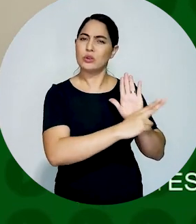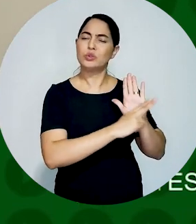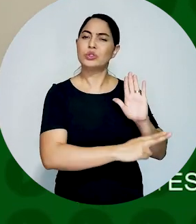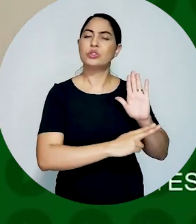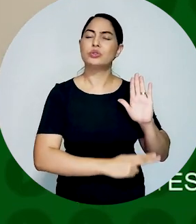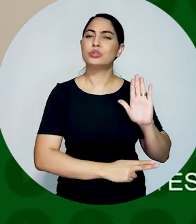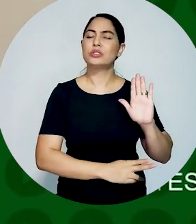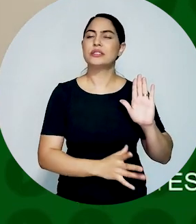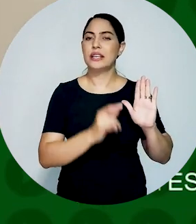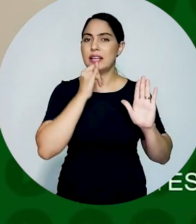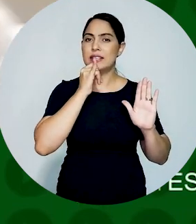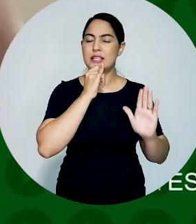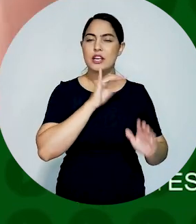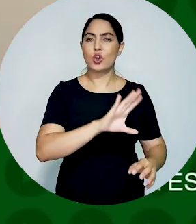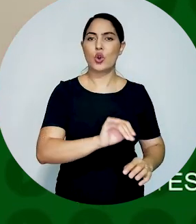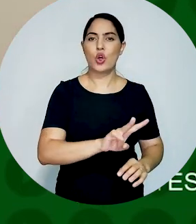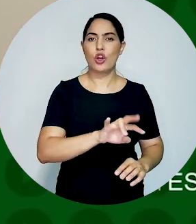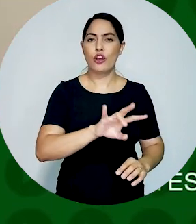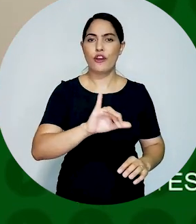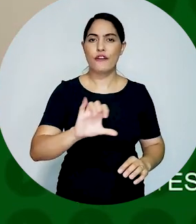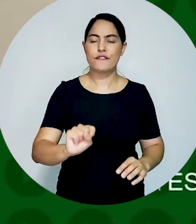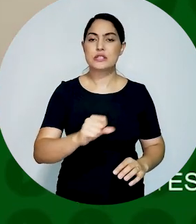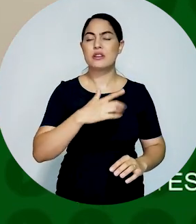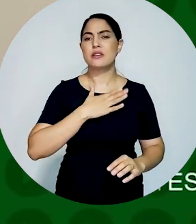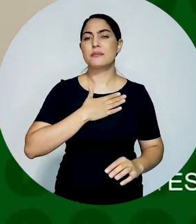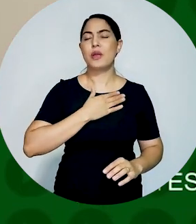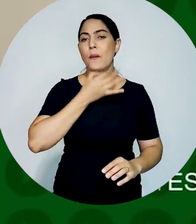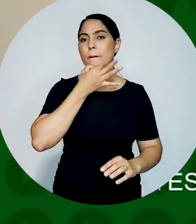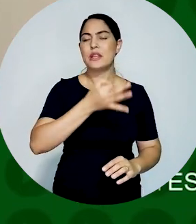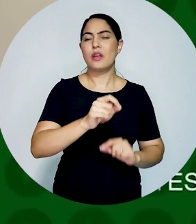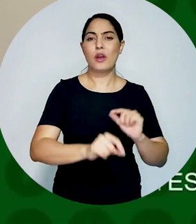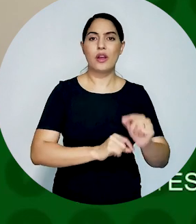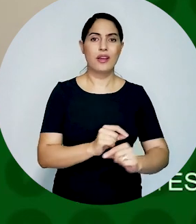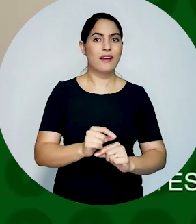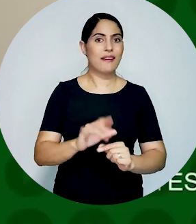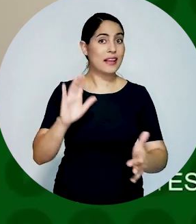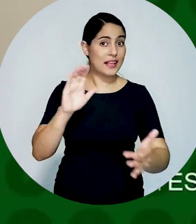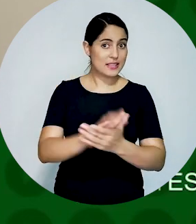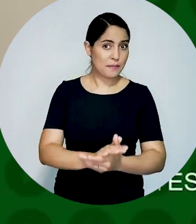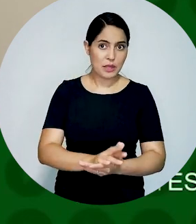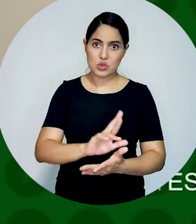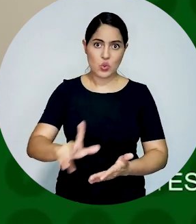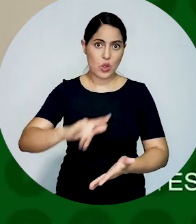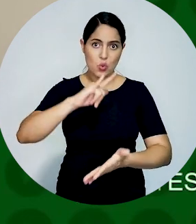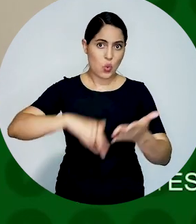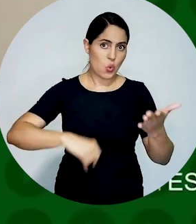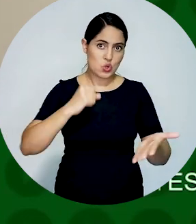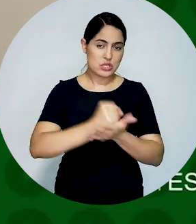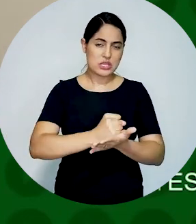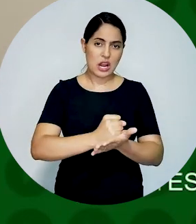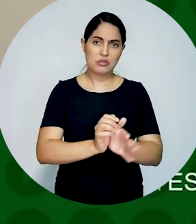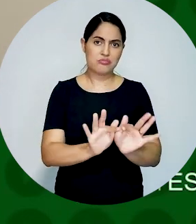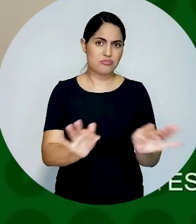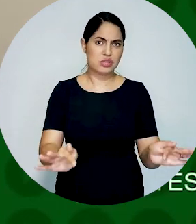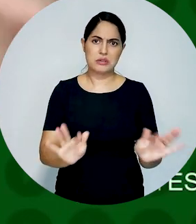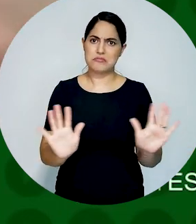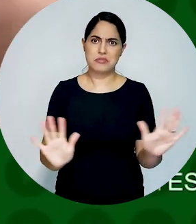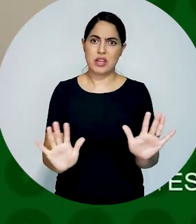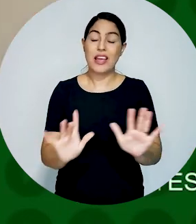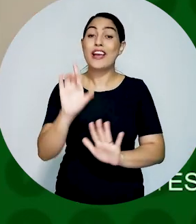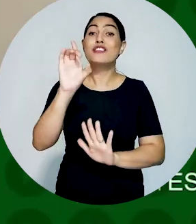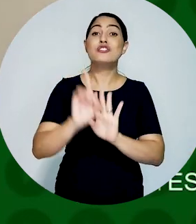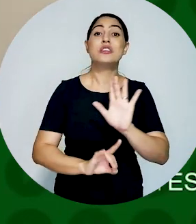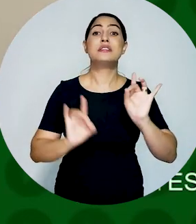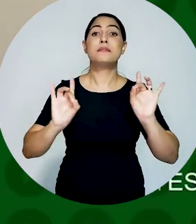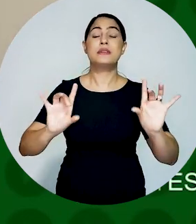isso, mas estou antecipando aqui, seguindo autores que deitam raízes em Clovis Bevilacqua, o casamento, na minha visão, é um contrato, não é um